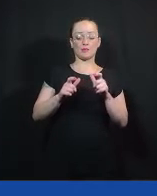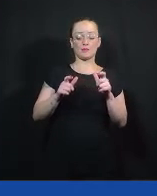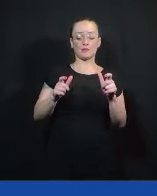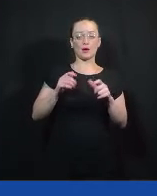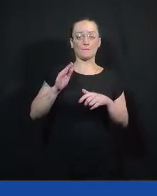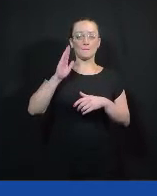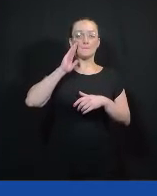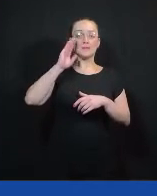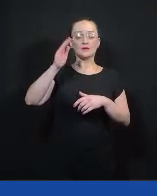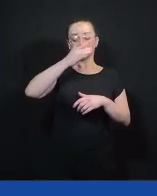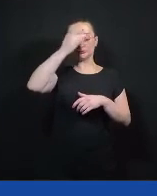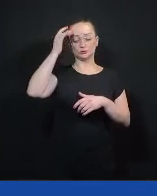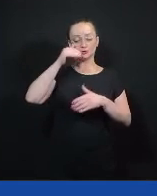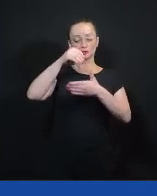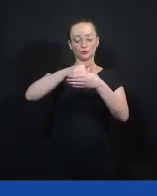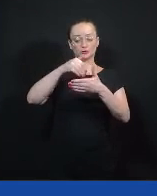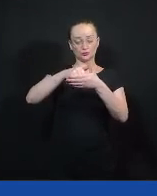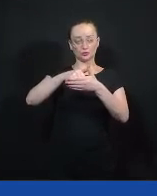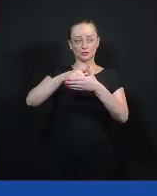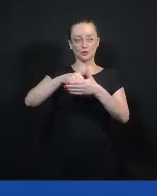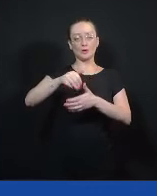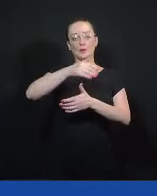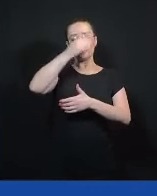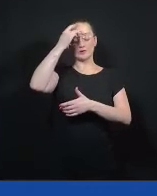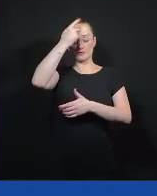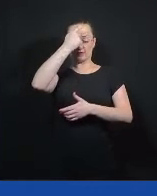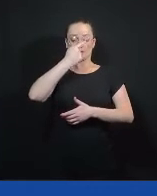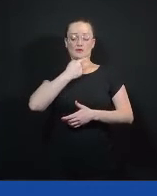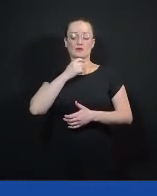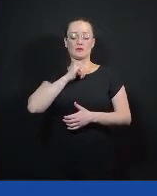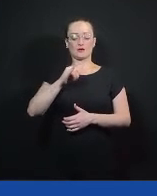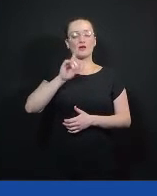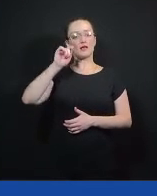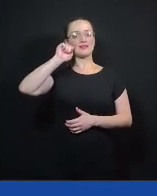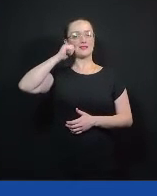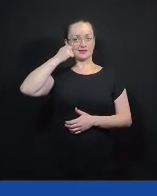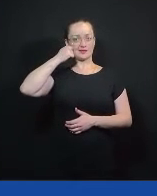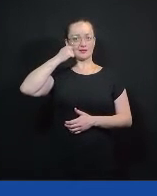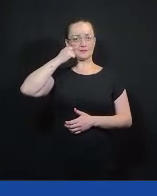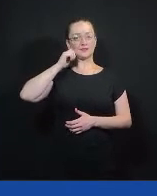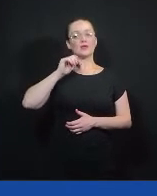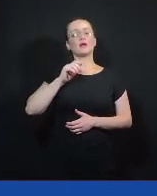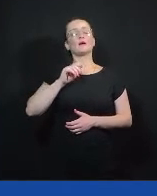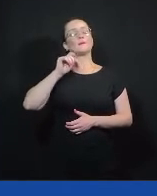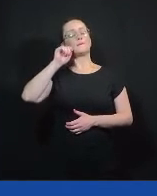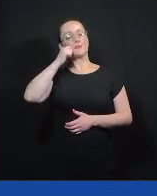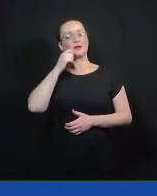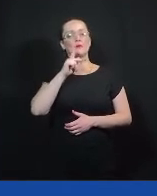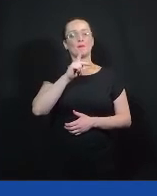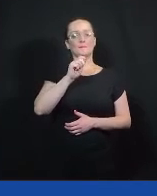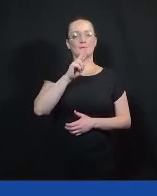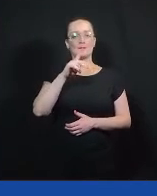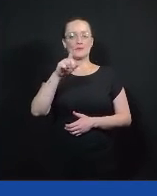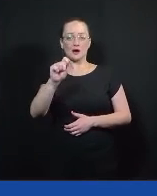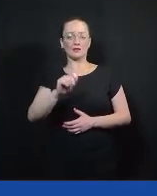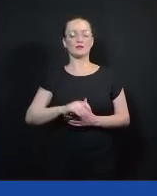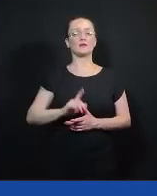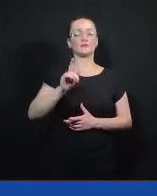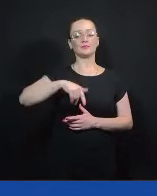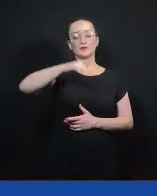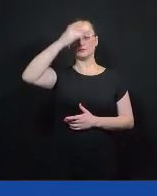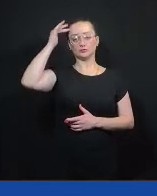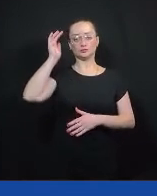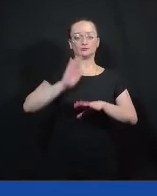do predomínio de candidaturas. De pessoas autodeclaradas negras, pretas ou pardas, de